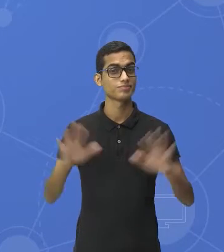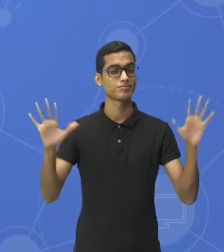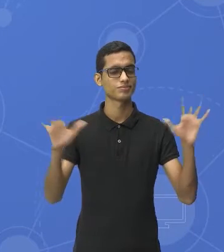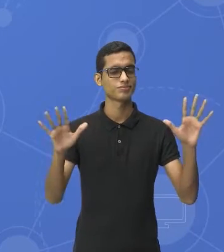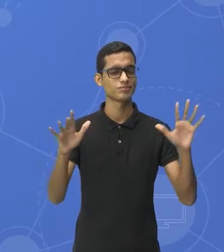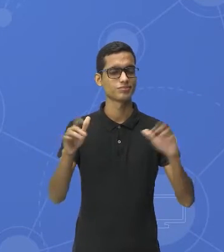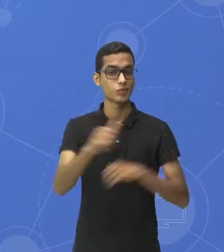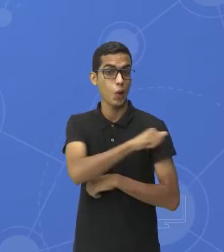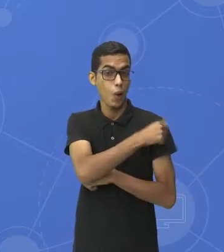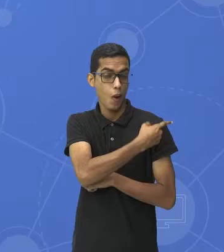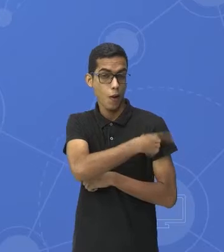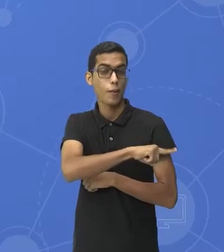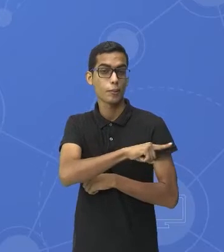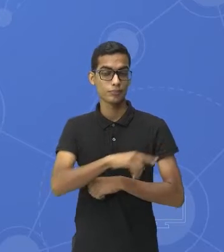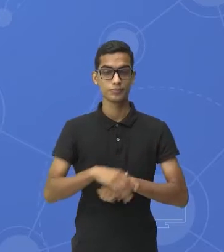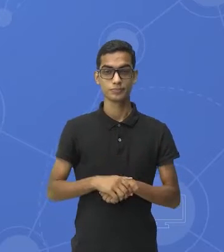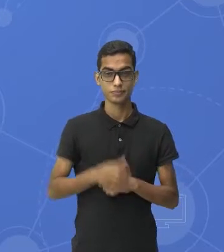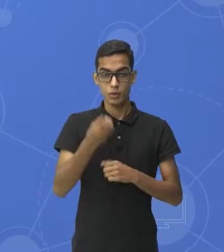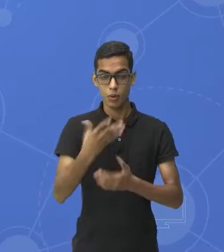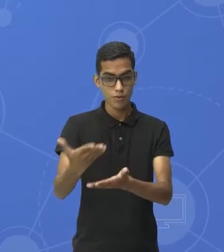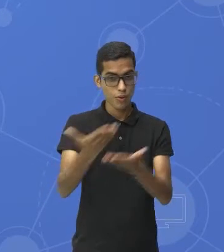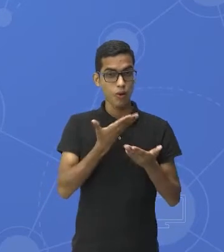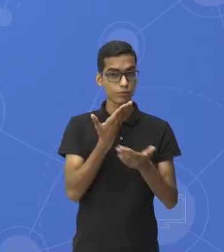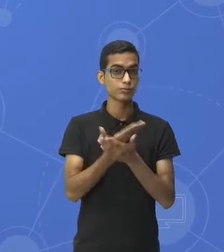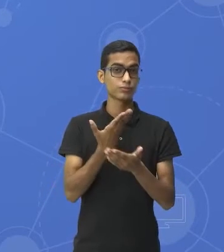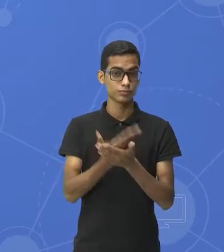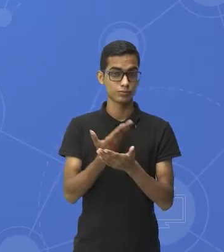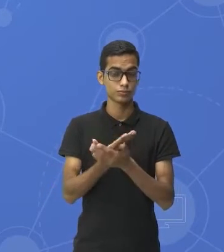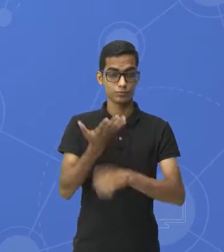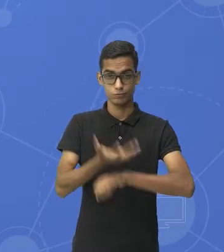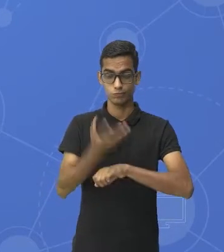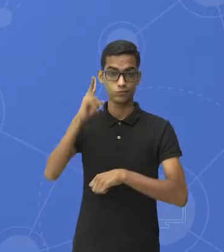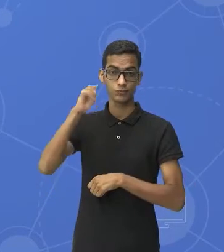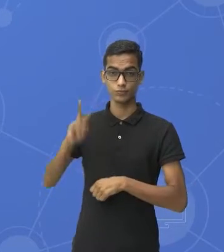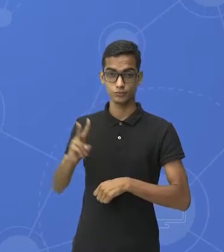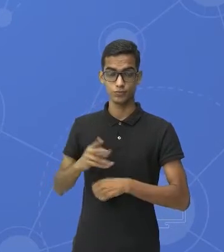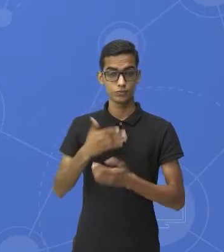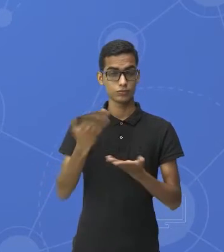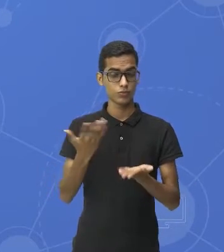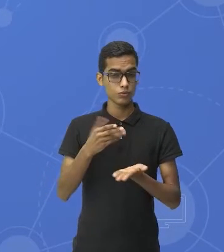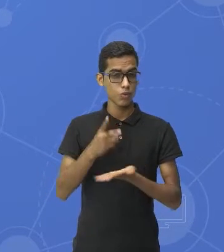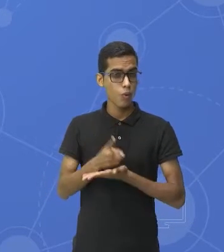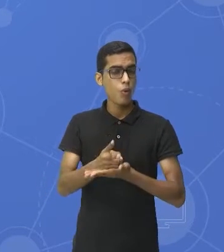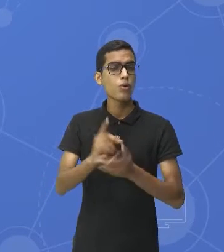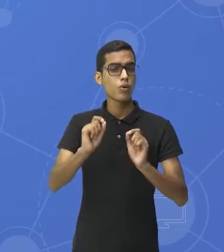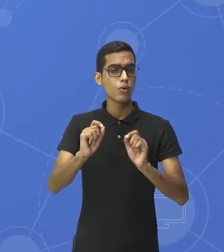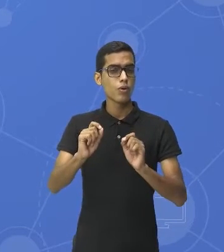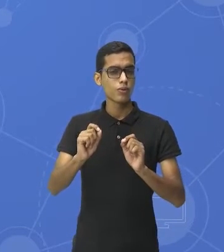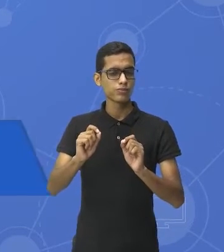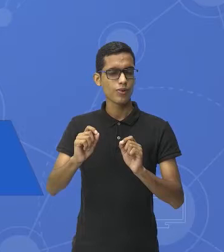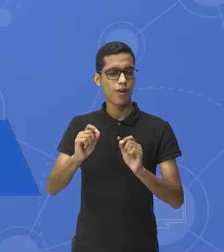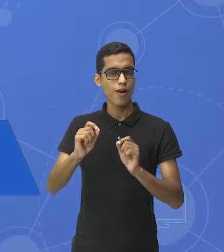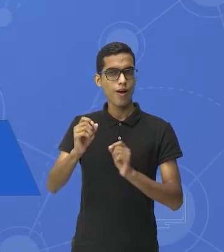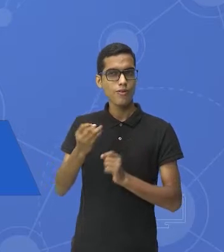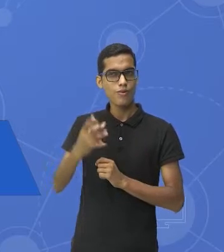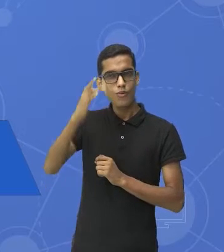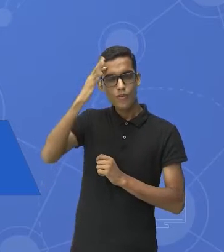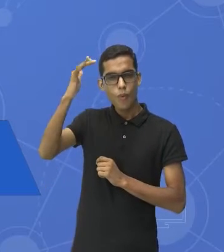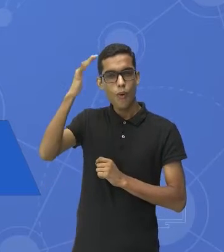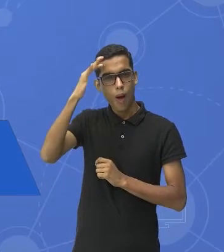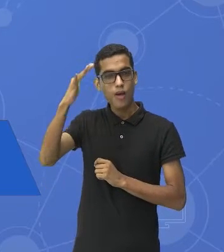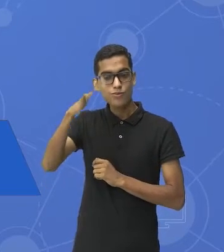Galerinha do primeiro ano do ensino médio, sejam bem-vindos a mais uma aula de História. Vamos continuar com essa nossa viagem magnífica pela